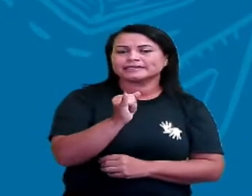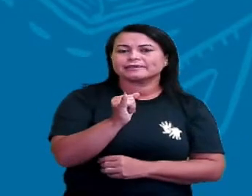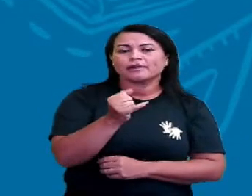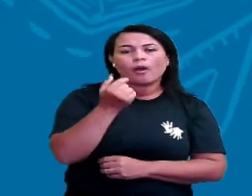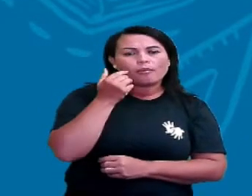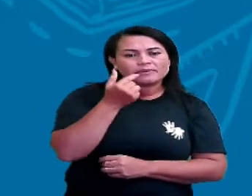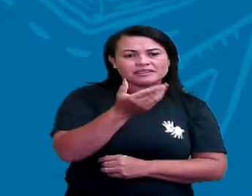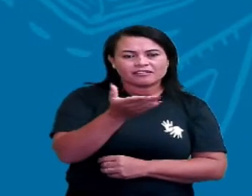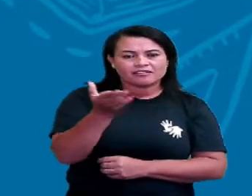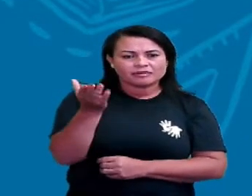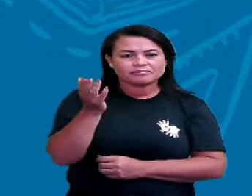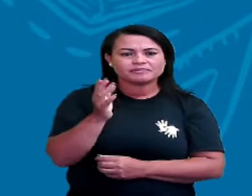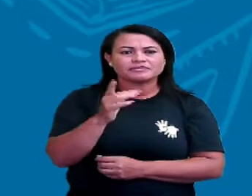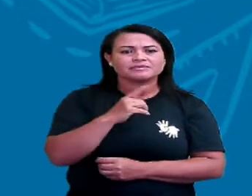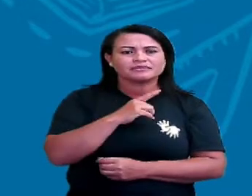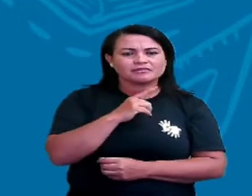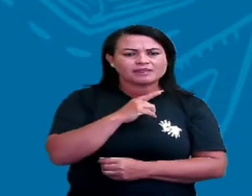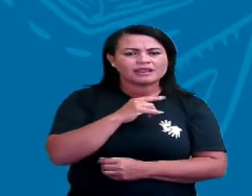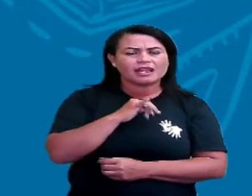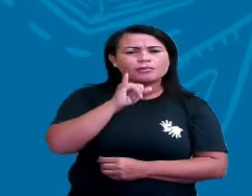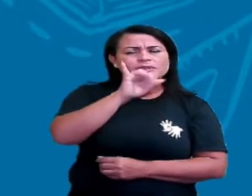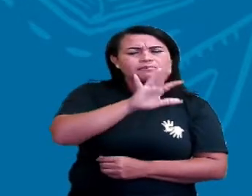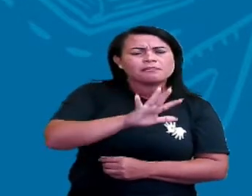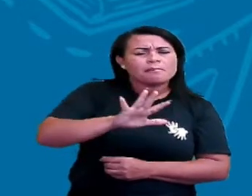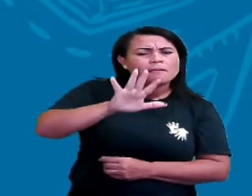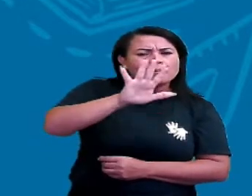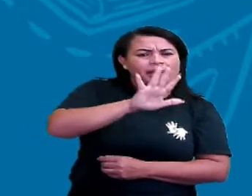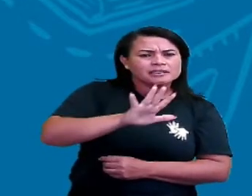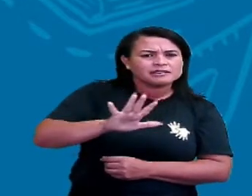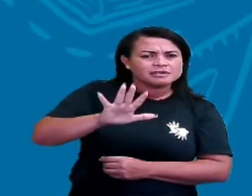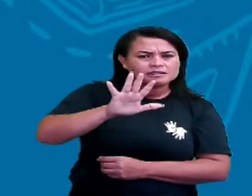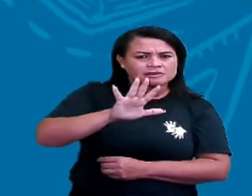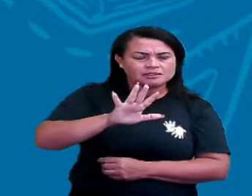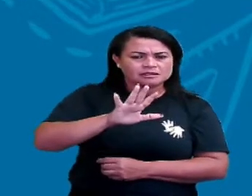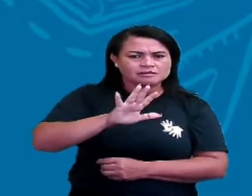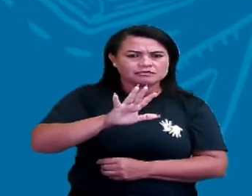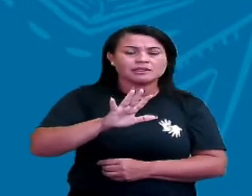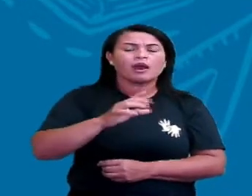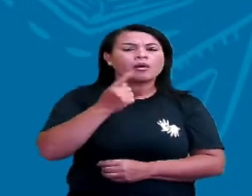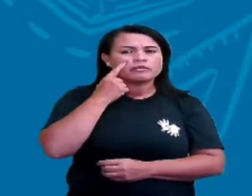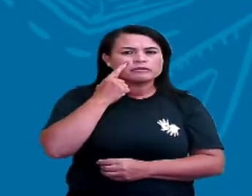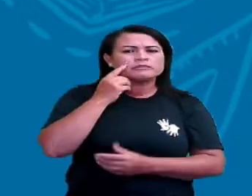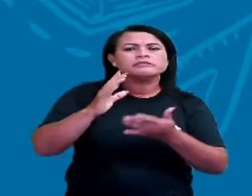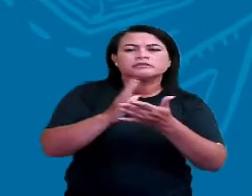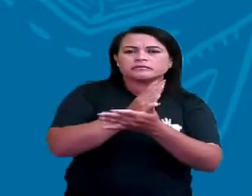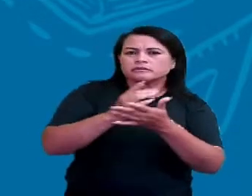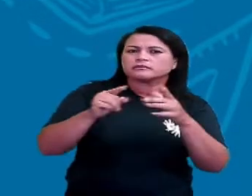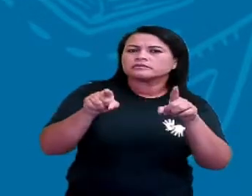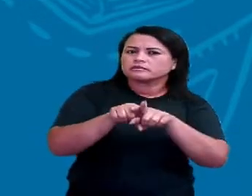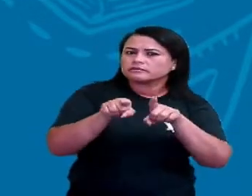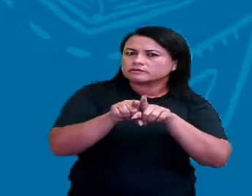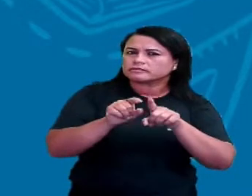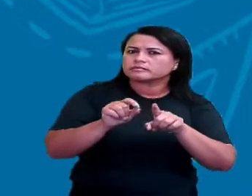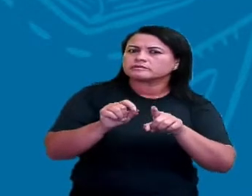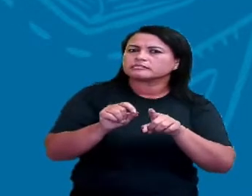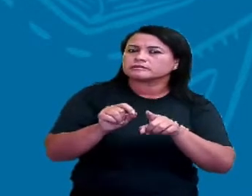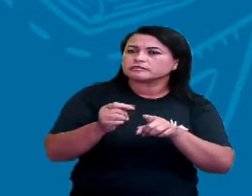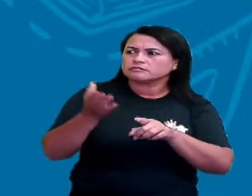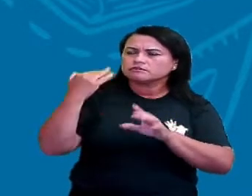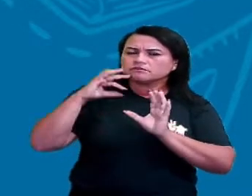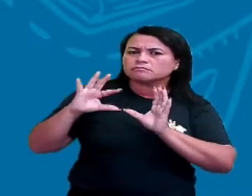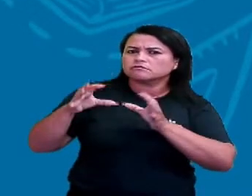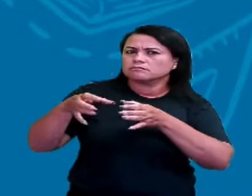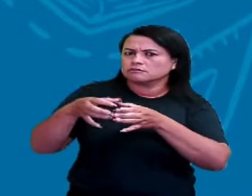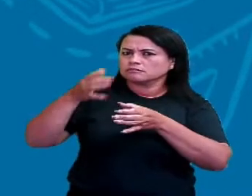né? Aqui nós temos símbolos. Então, ó, algumas civilizações escreviam através de